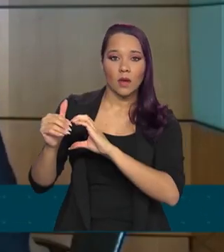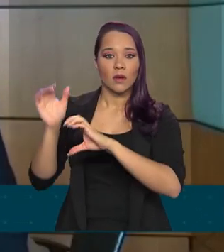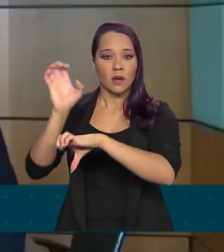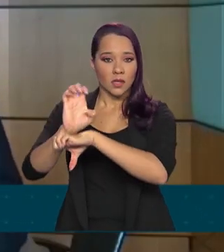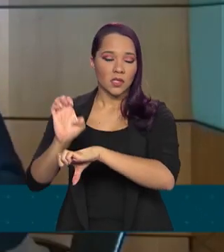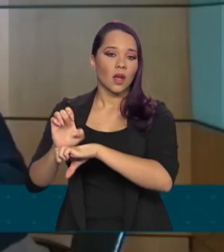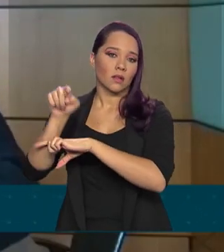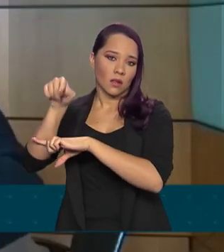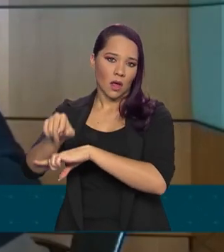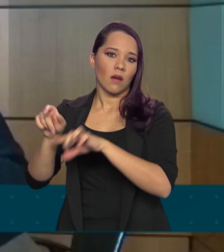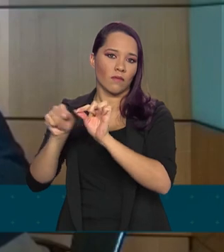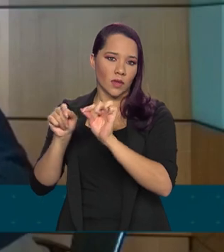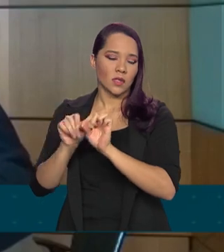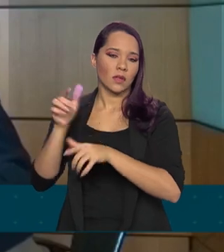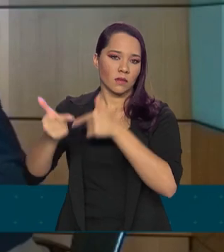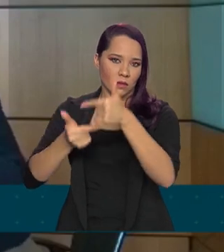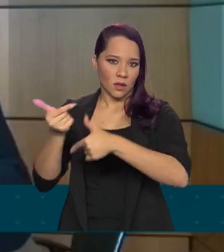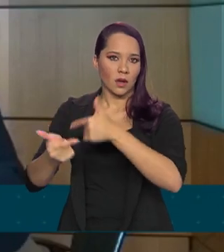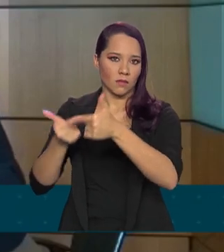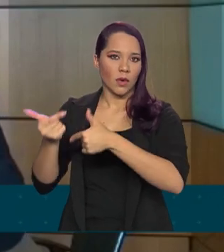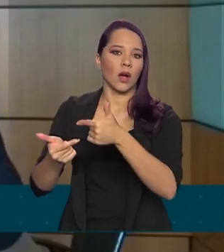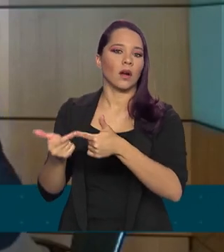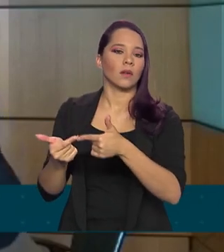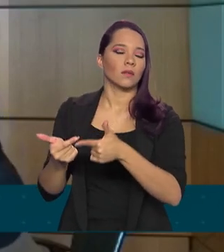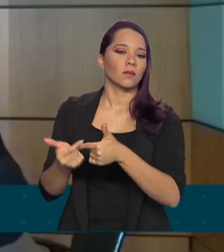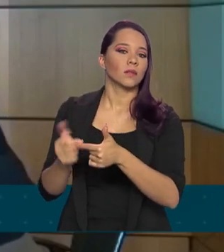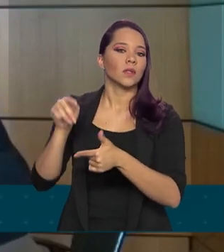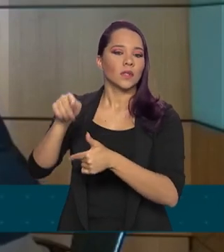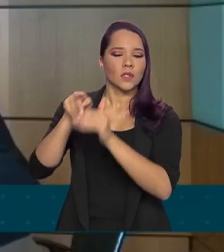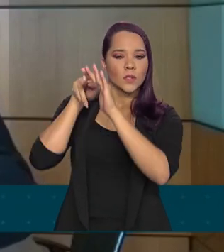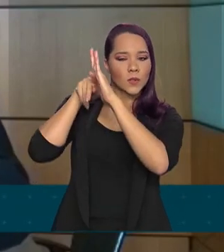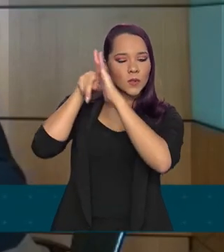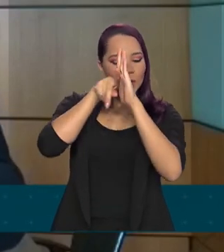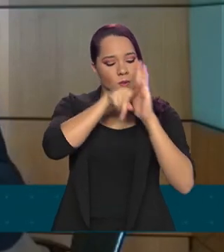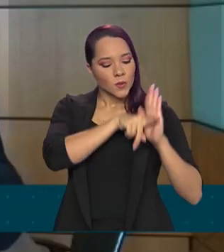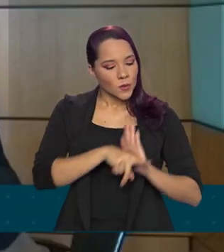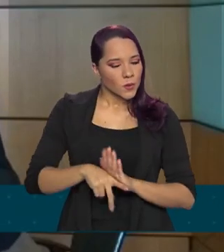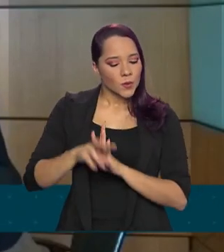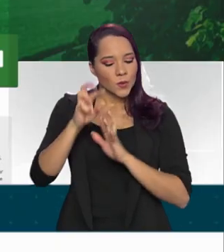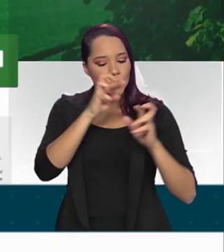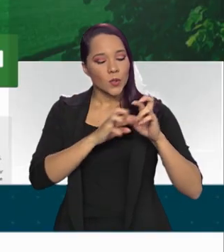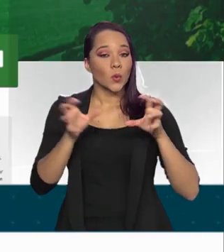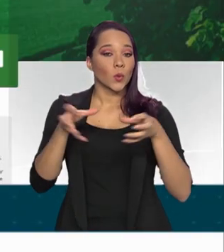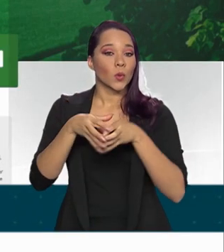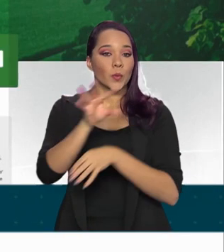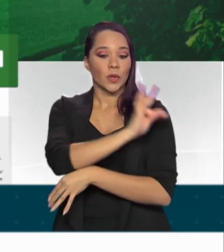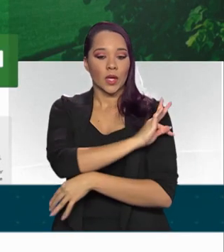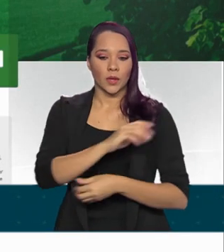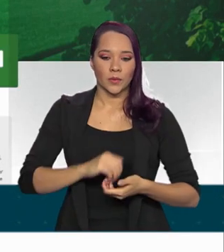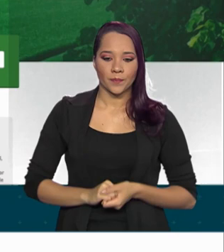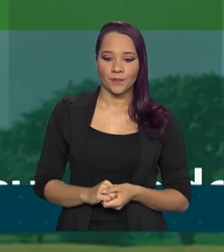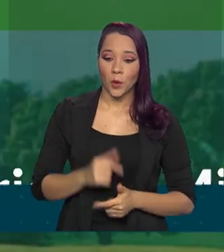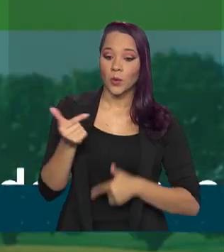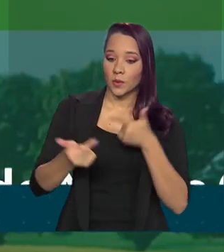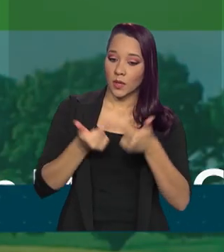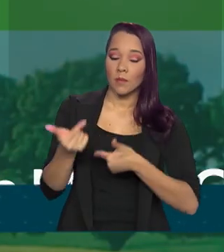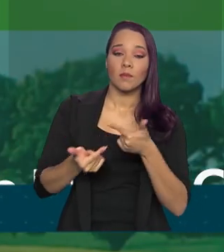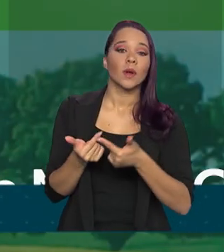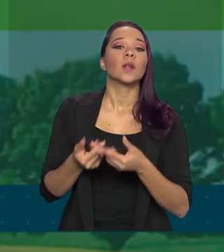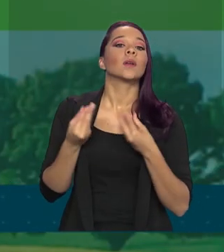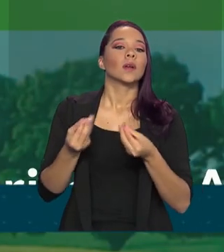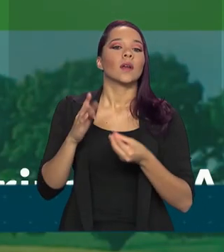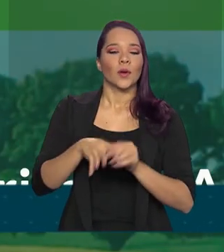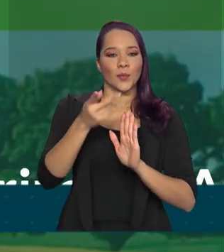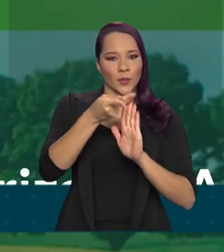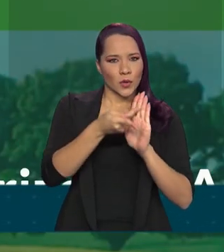fazer então esse trabalho lá de verificação com sua equipe STEC. A ferramenta faz parte de um